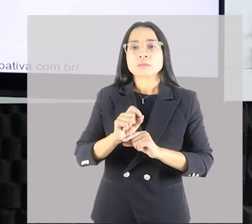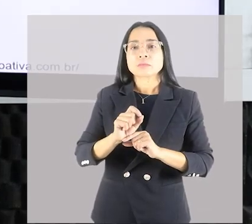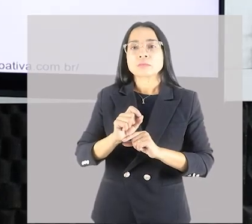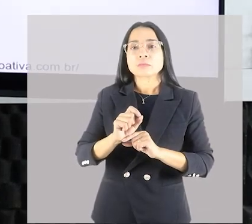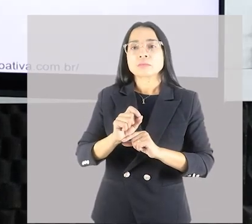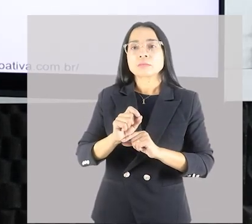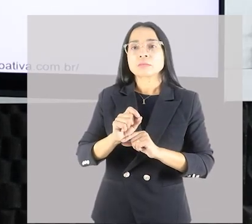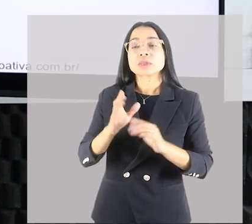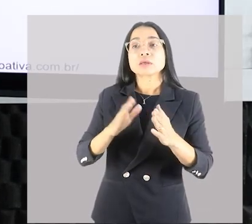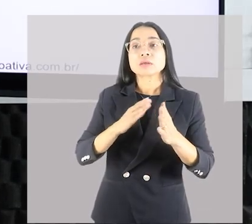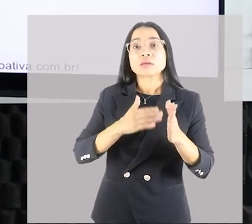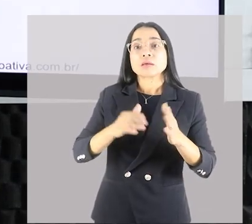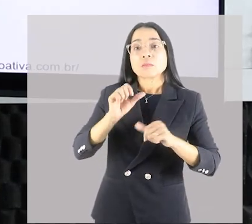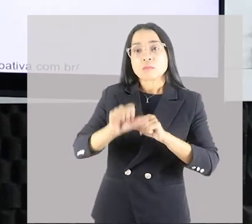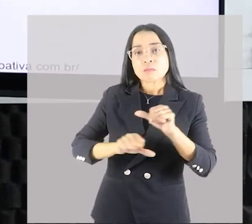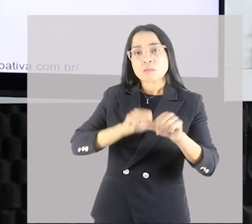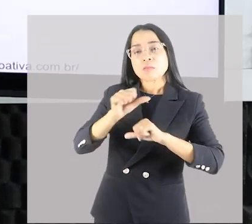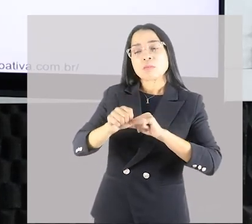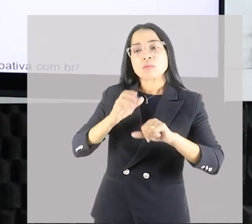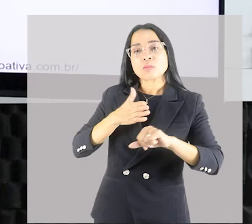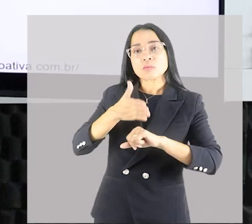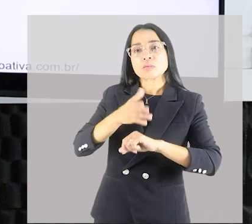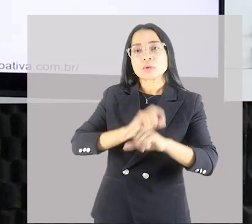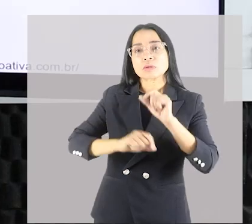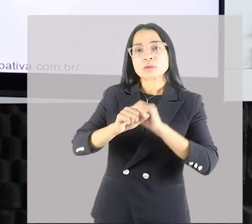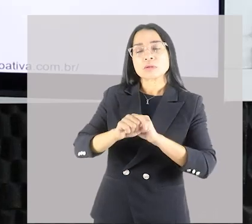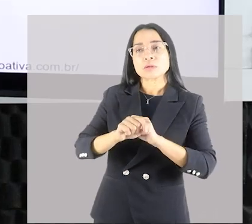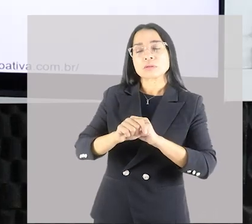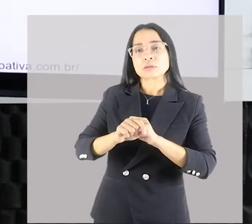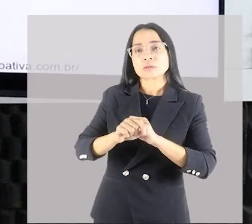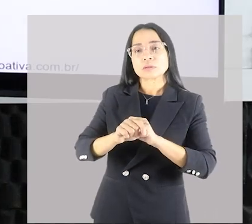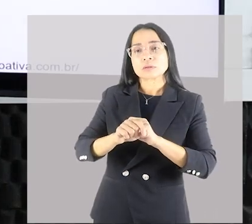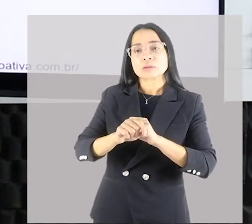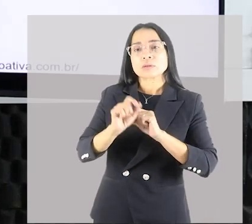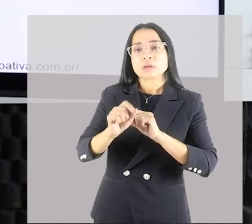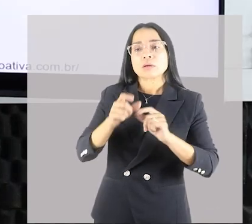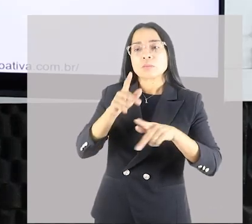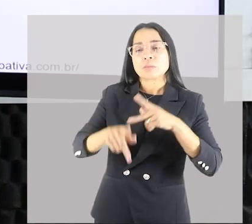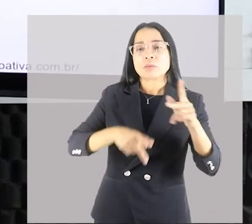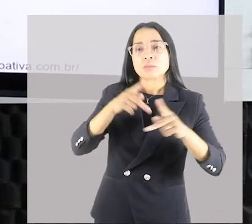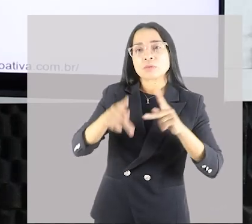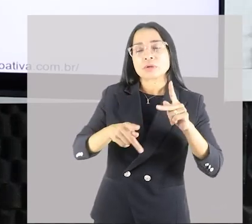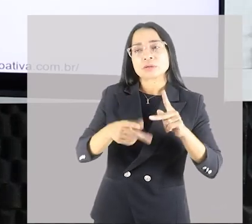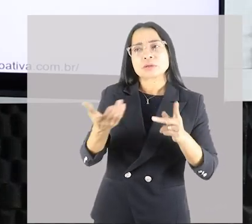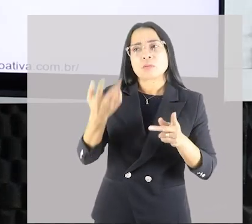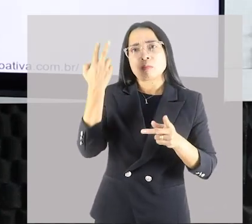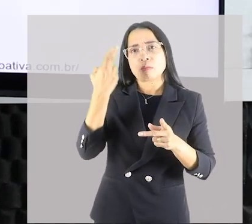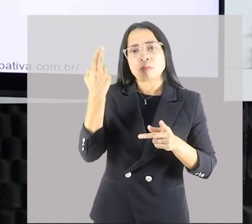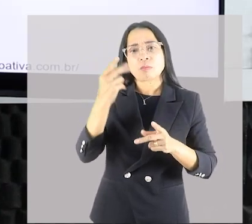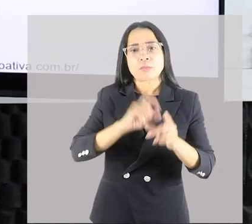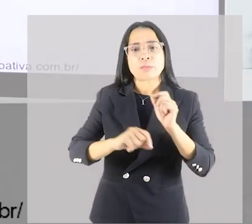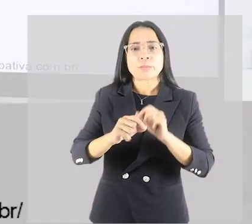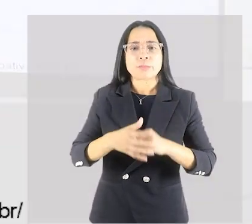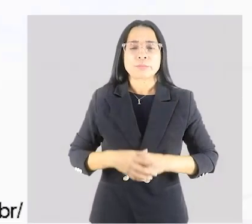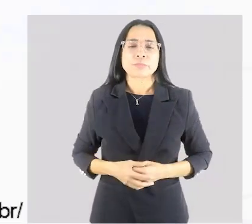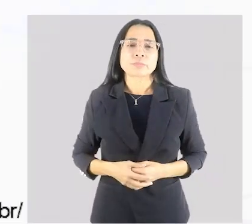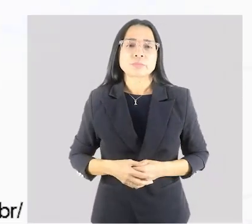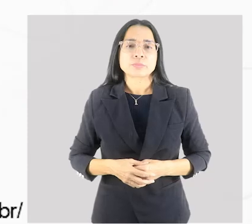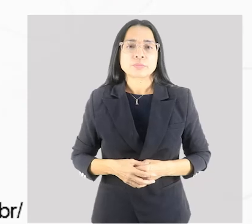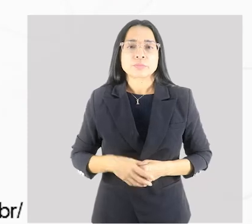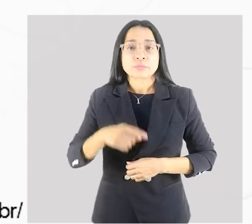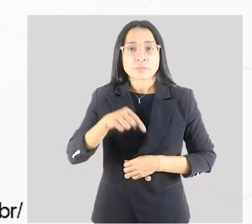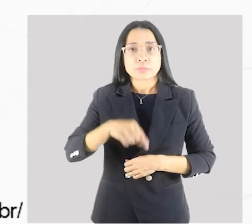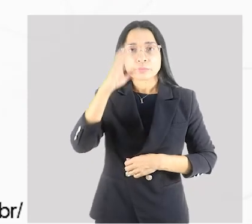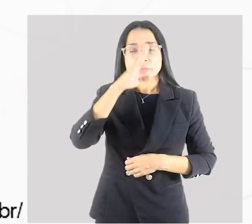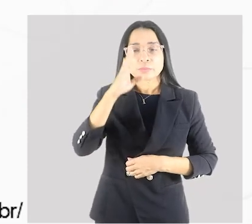mais alta e também é inserida dentro da população mais comum, tá ok? E no